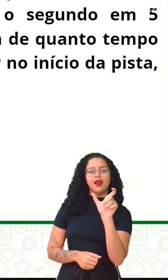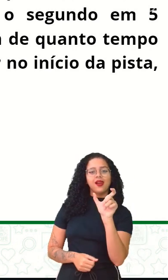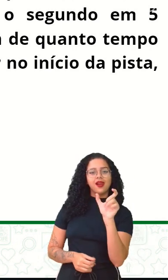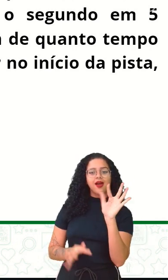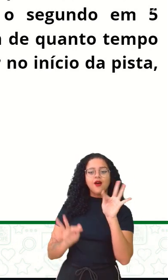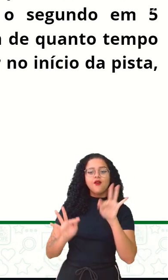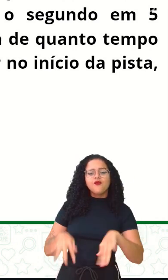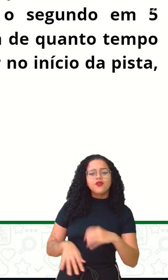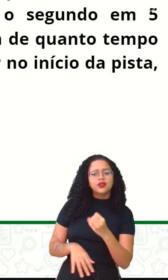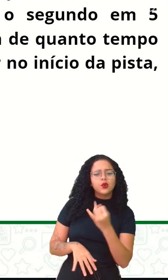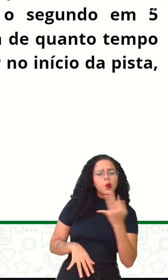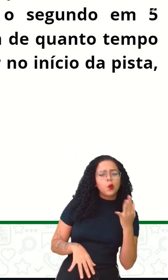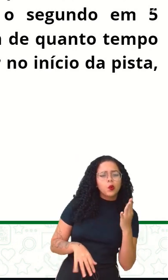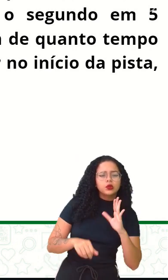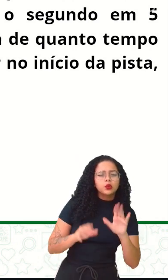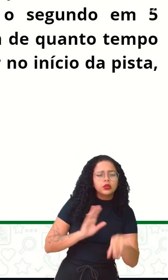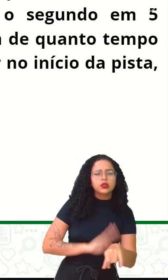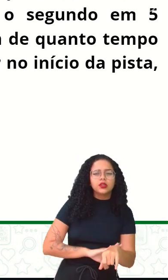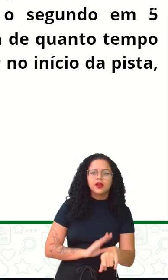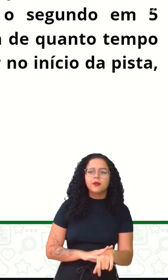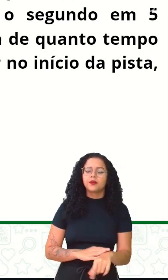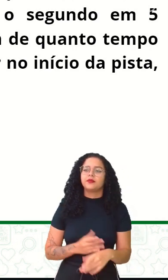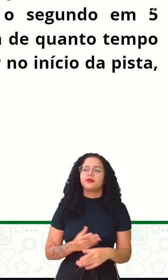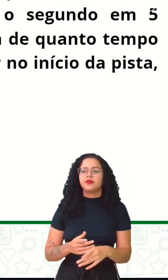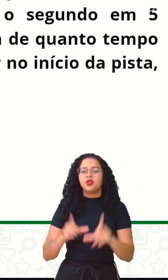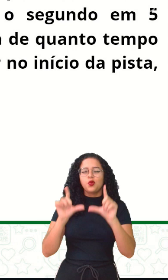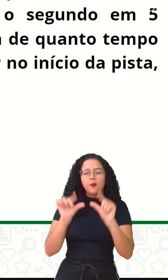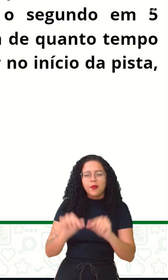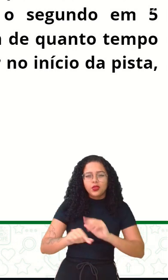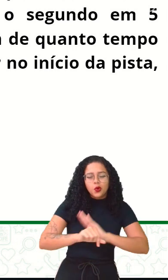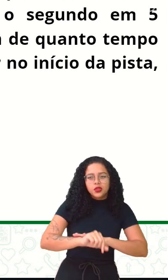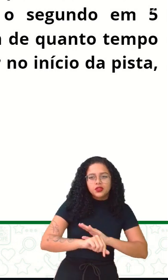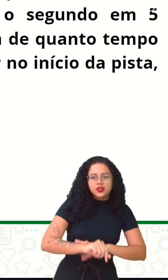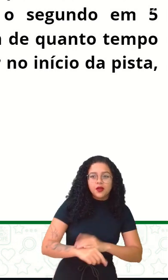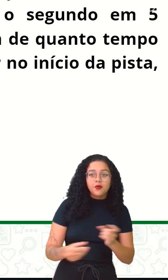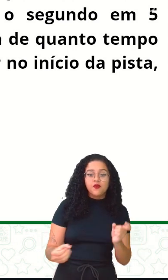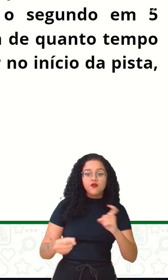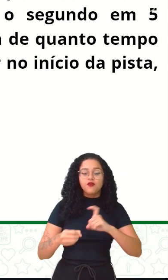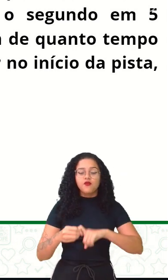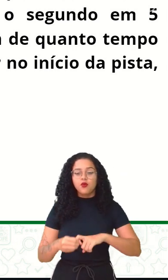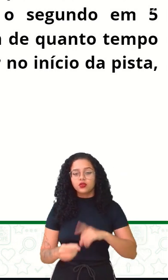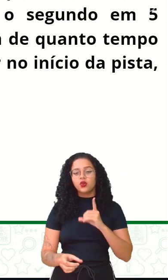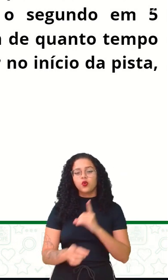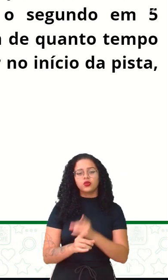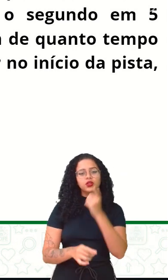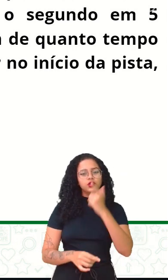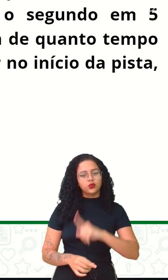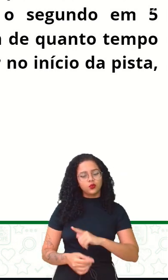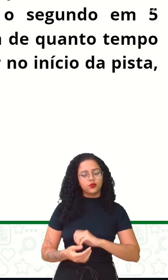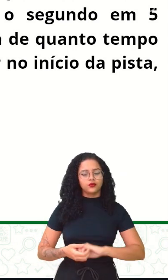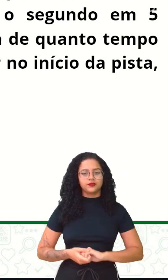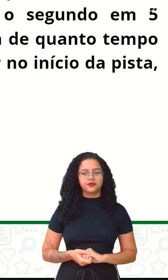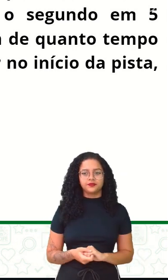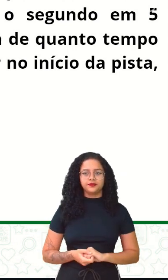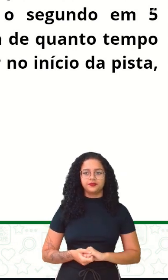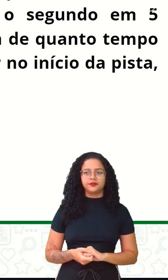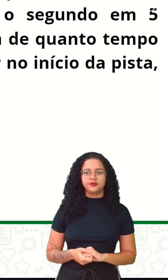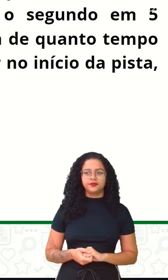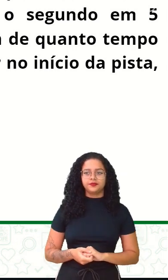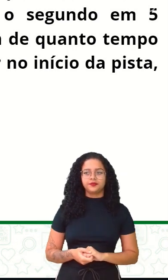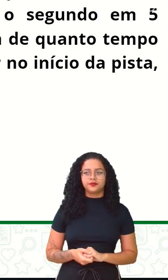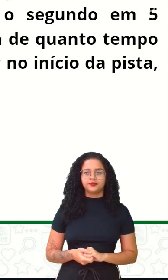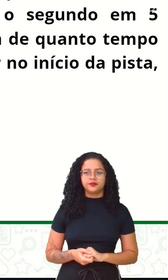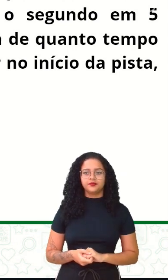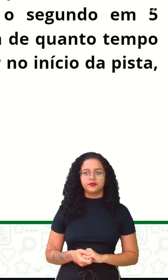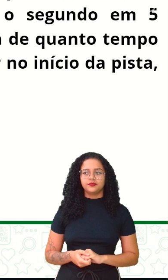tempo, o menor tempo possível, voltarão os 3 automóveis a se encontrar no início da pista, se eles partiram